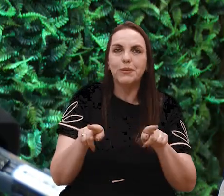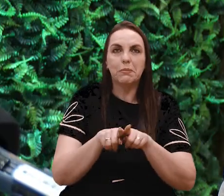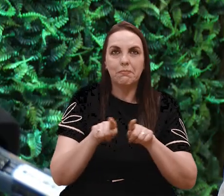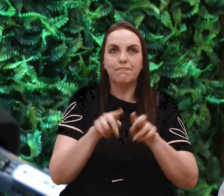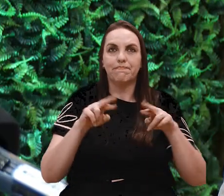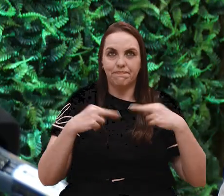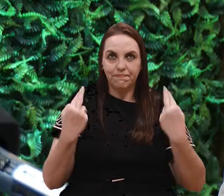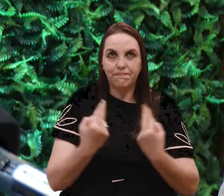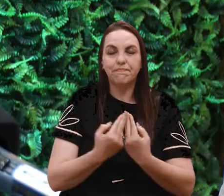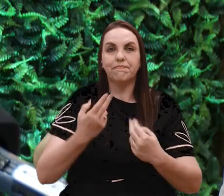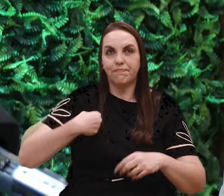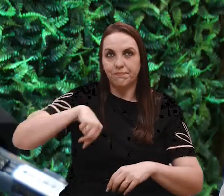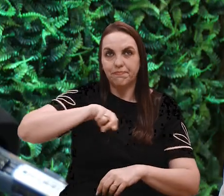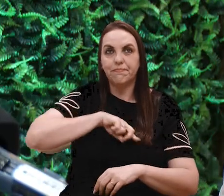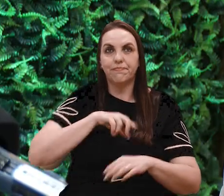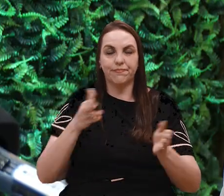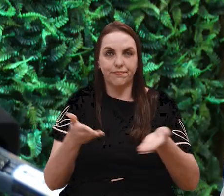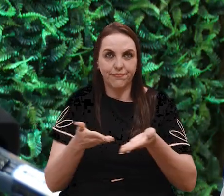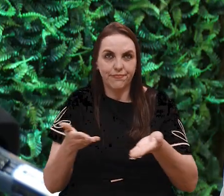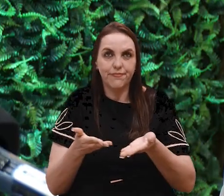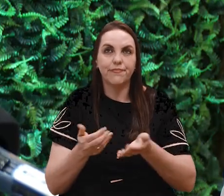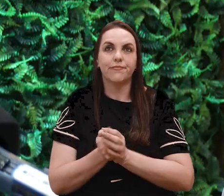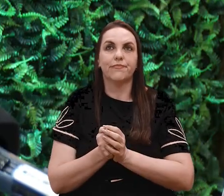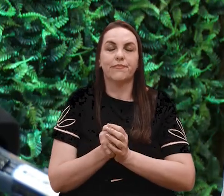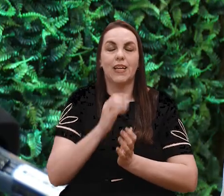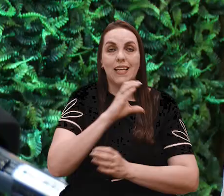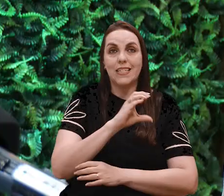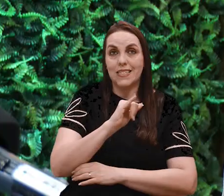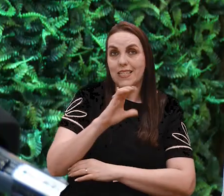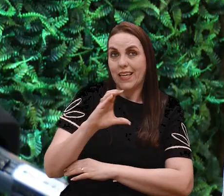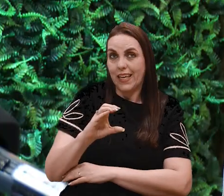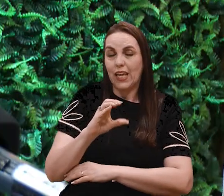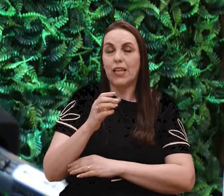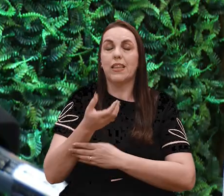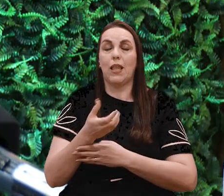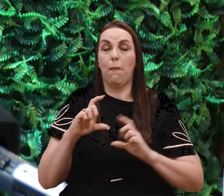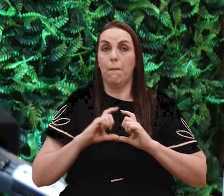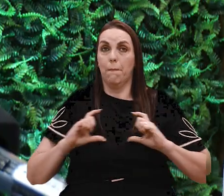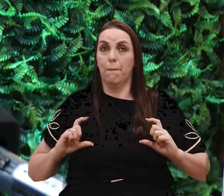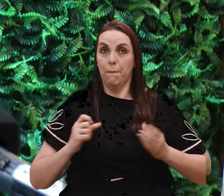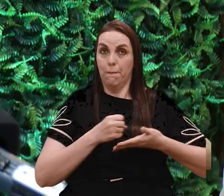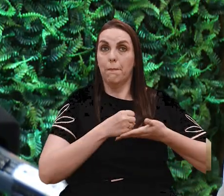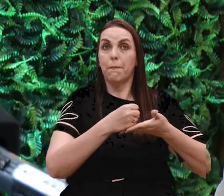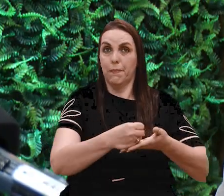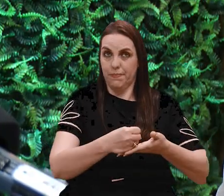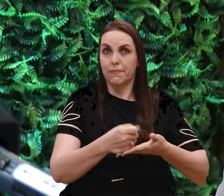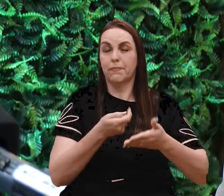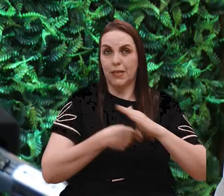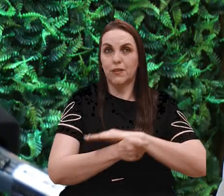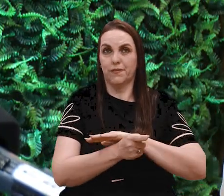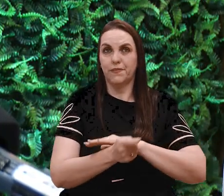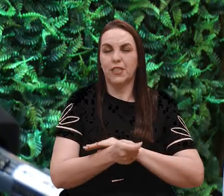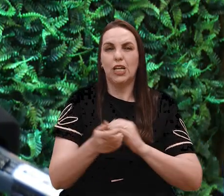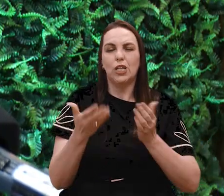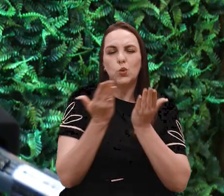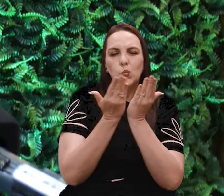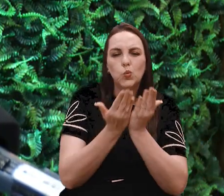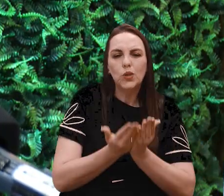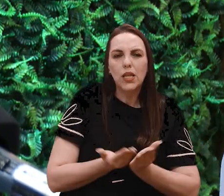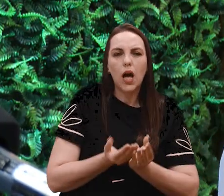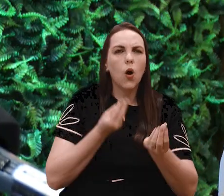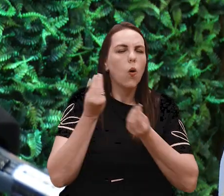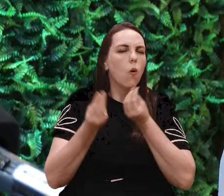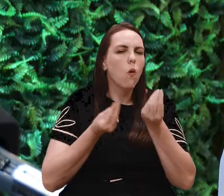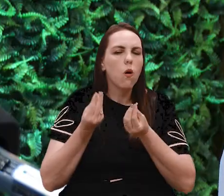e estamos agora, a SIC, patrocinando um estudo de modelagem para que a gente possa realmente ver quais são